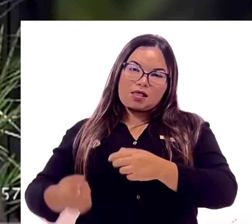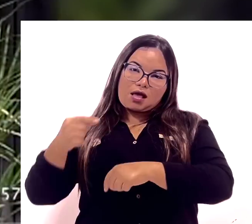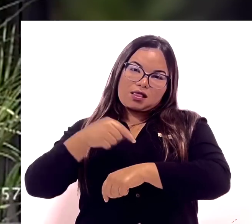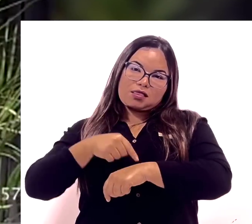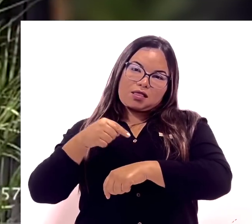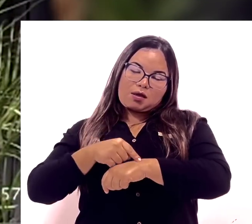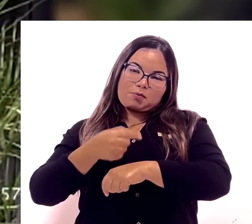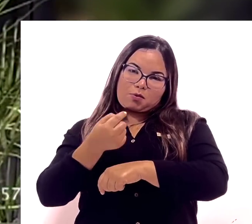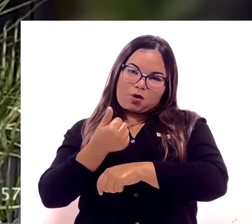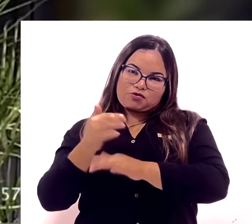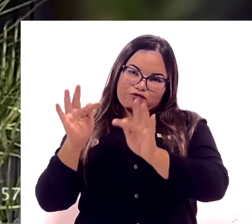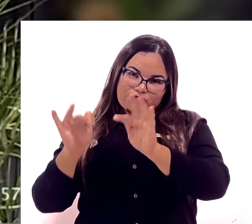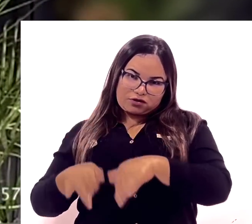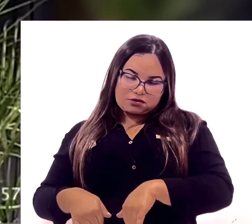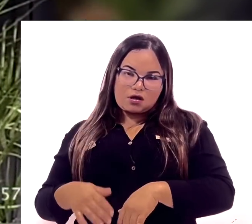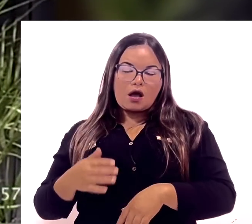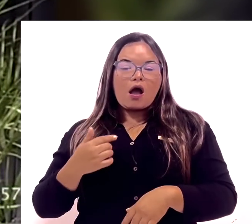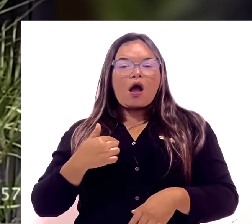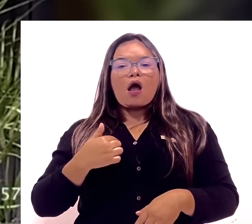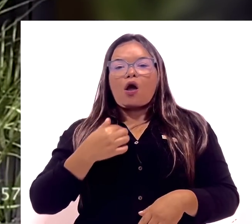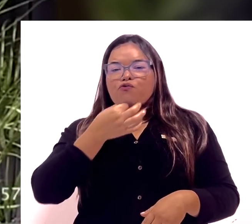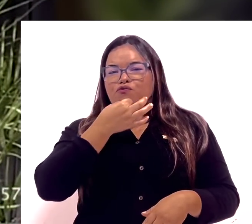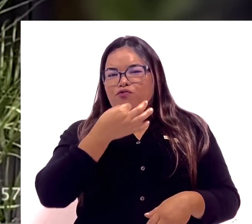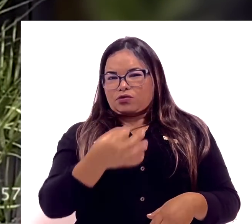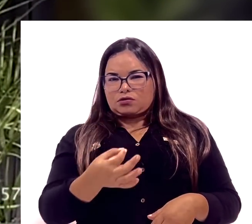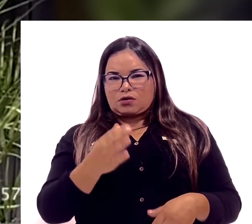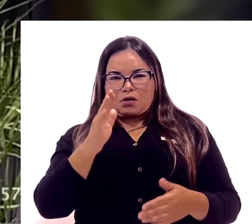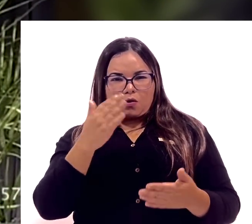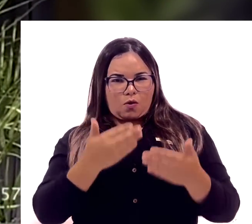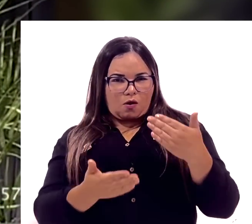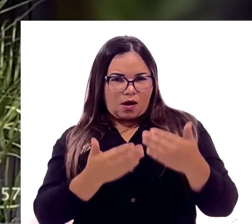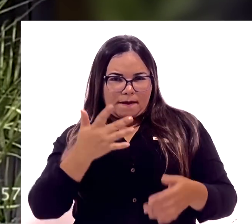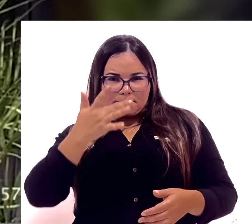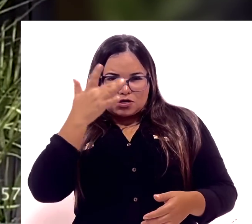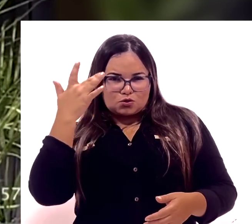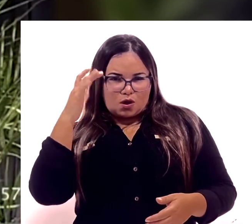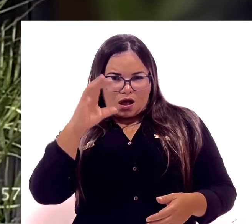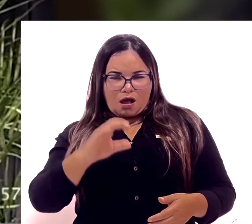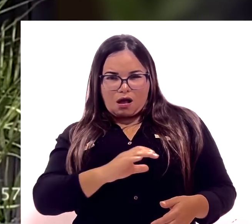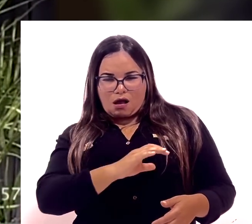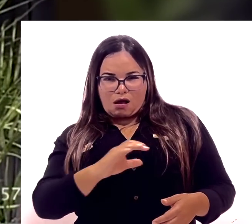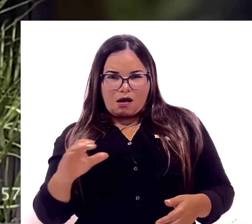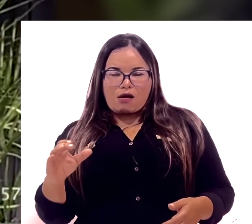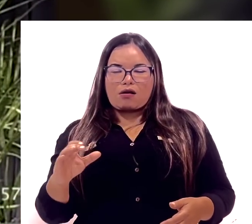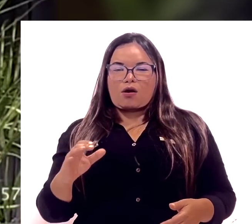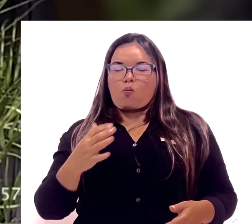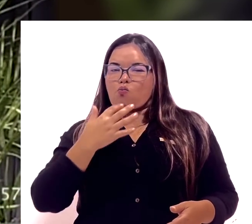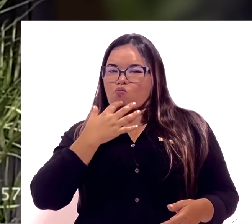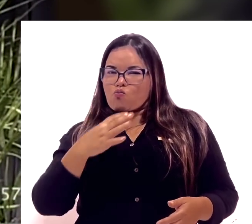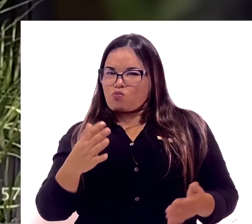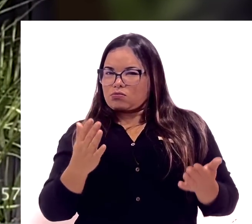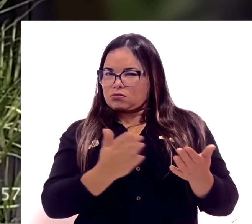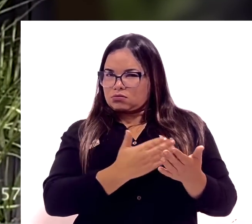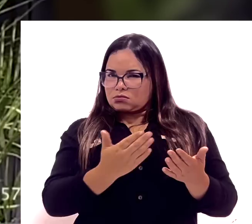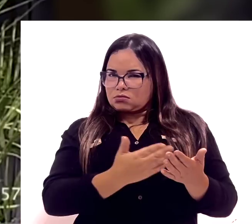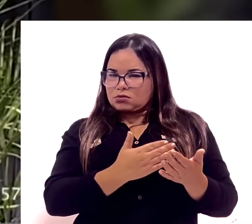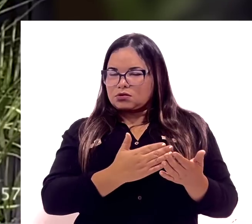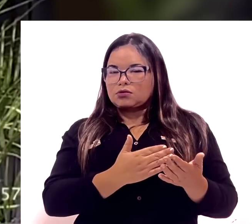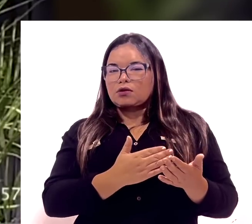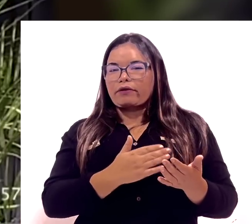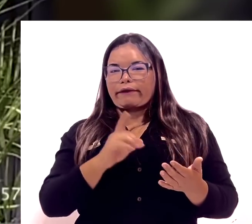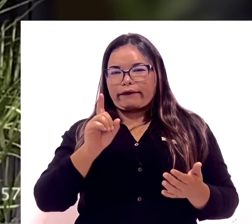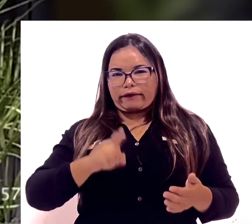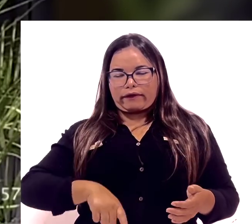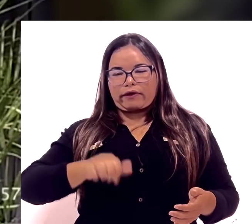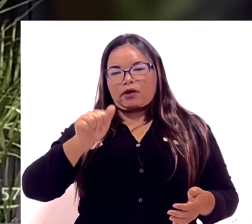Agora, eu não estou dizendo que qualquer pessoa da Igreja Católica que não está ciente de tudo isso que está na Bíblia é o anticristo. Eu estou falando